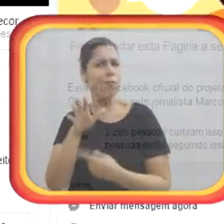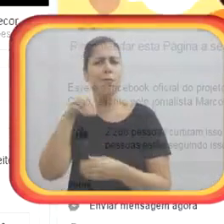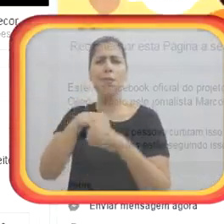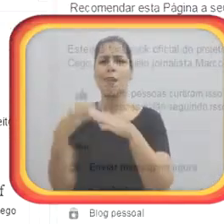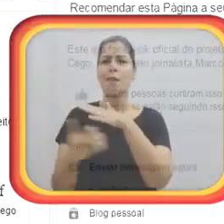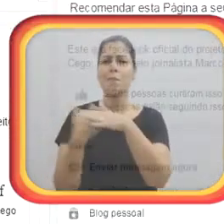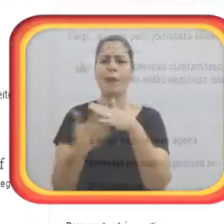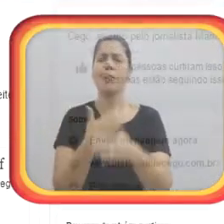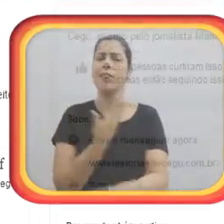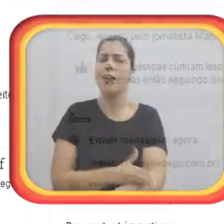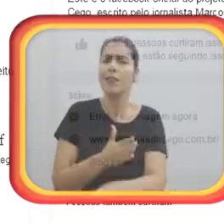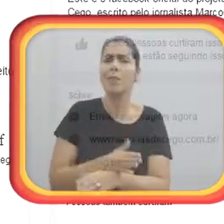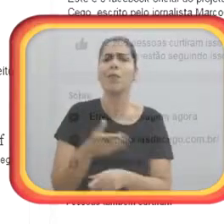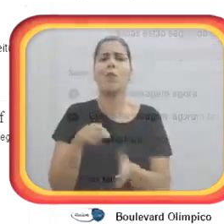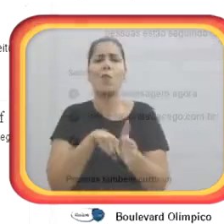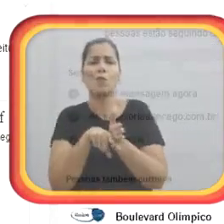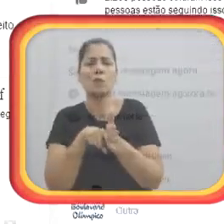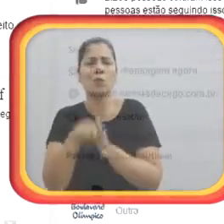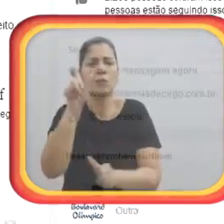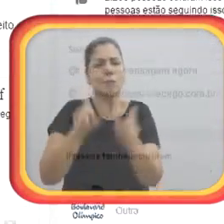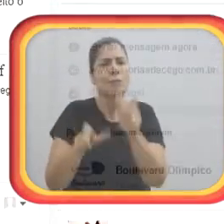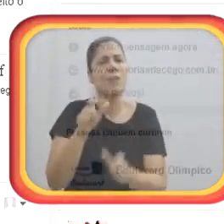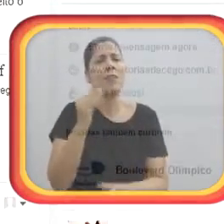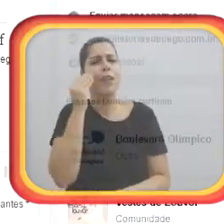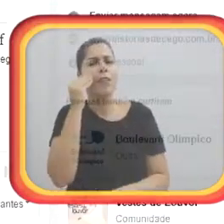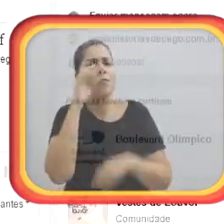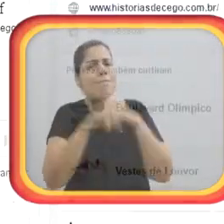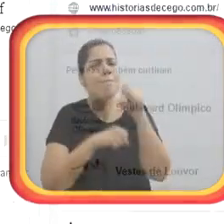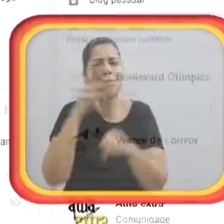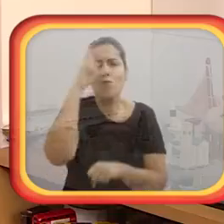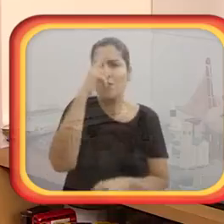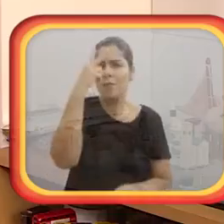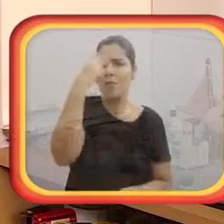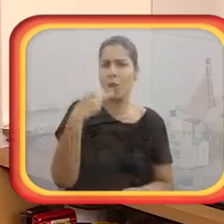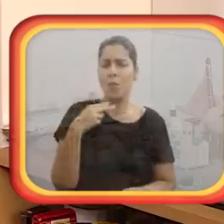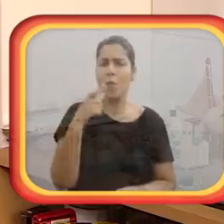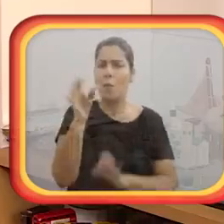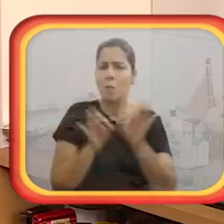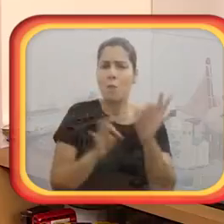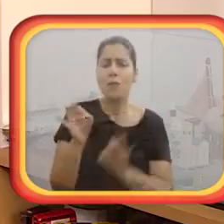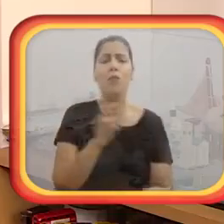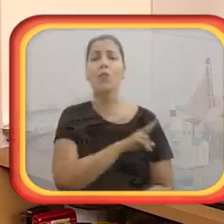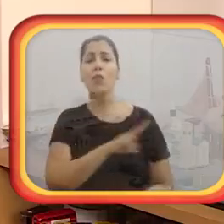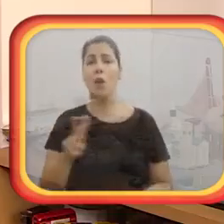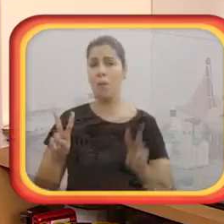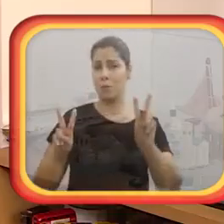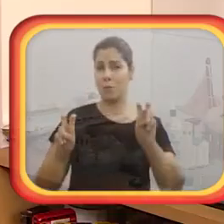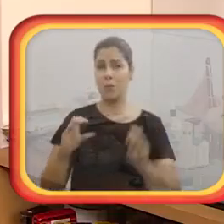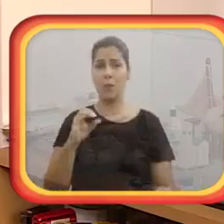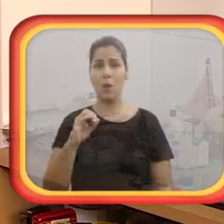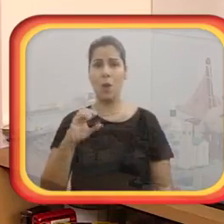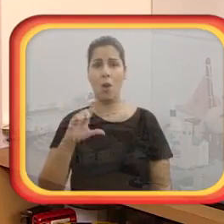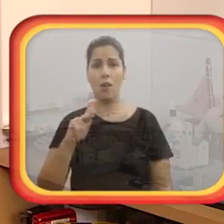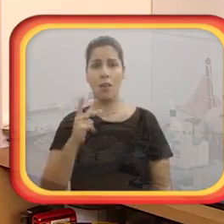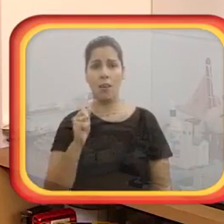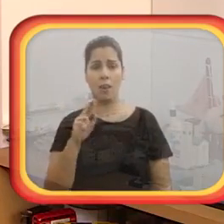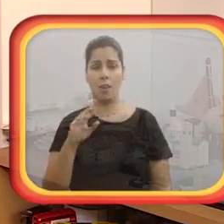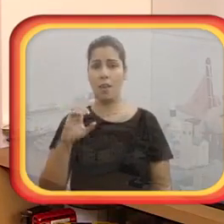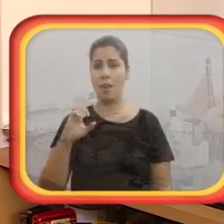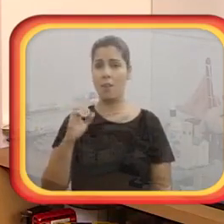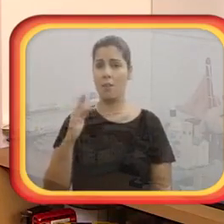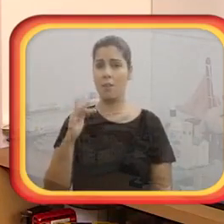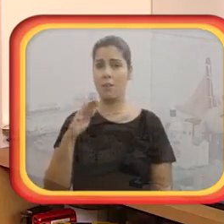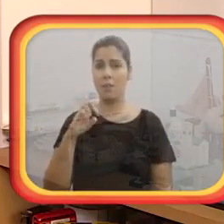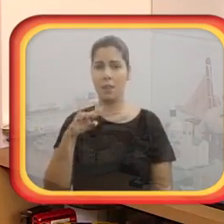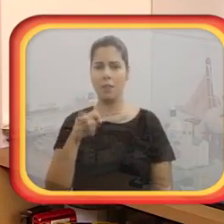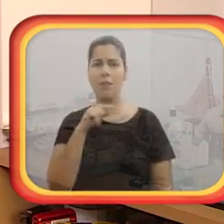fazer muitas palestras e treinamentos por conta do Histórias de Cego. Eu faço palestras em empresas e treinamentos e consultorias com a pegada do Histórias de